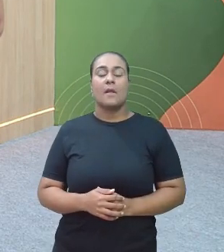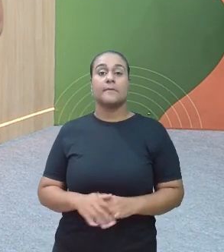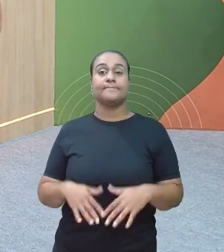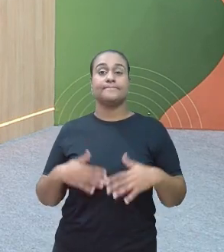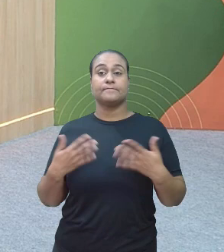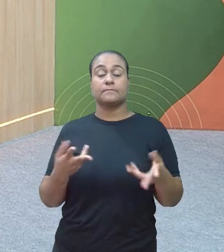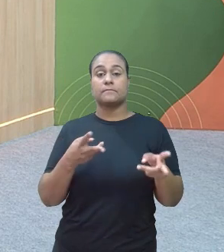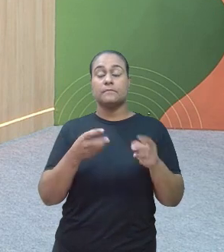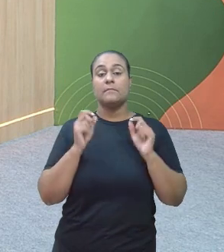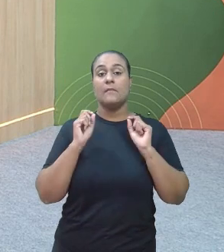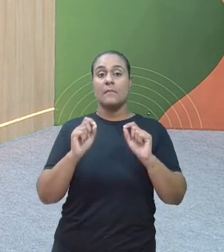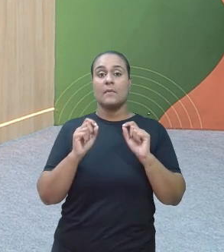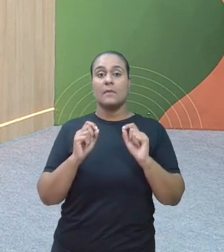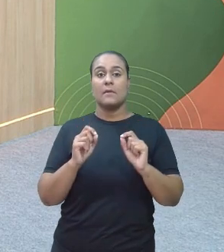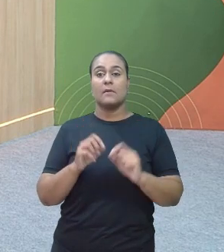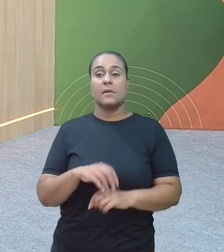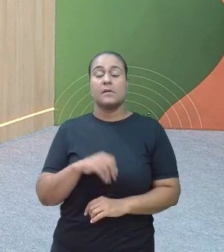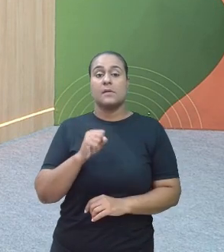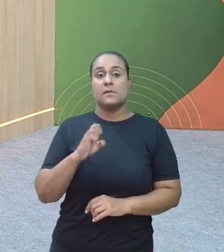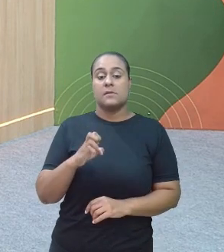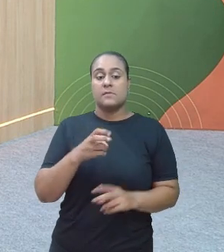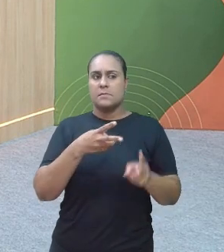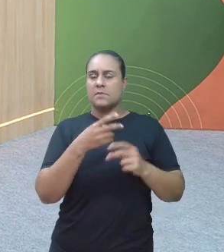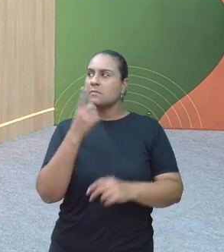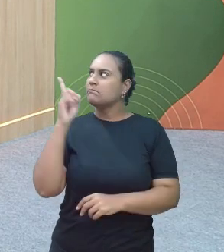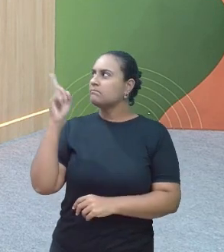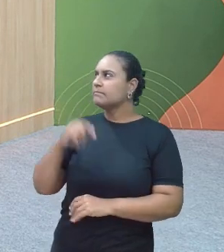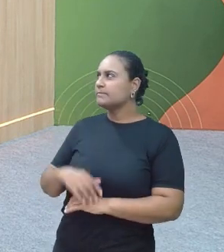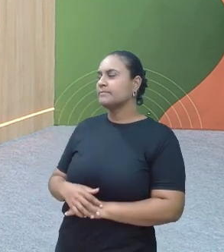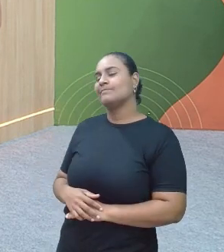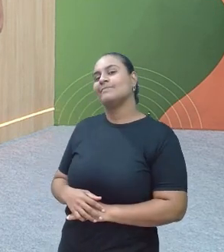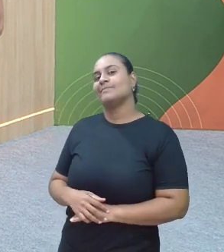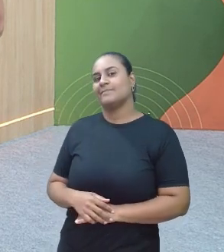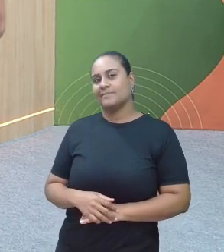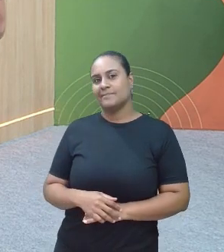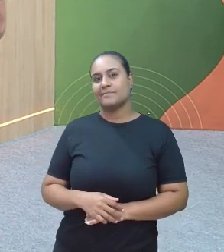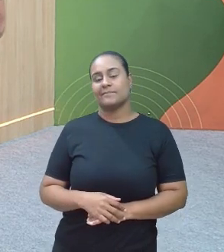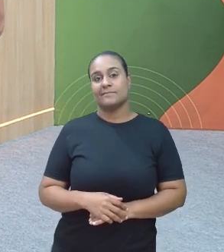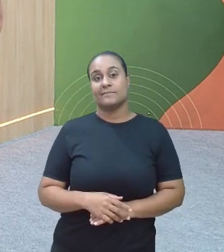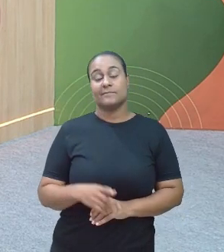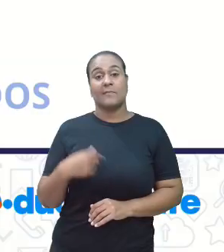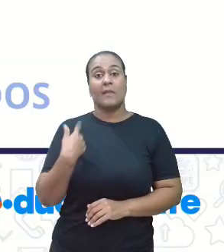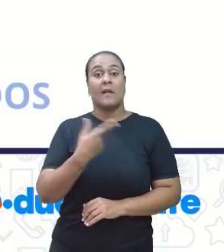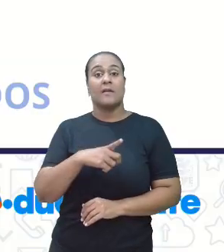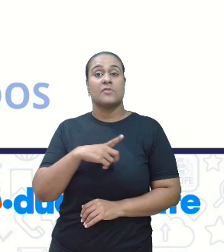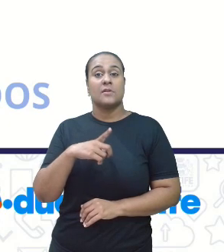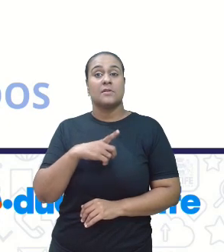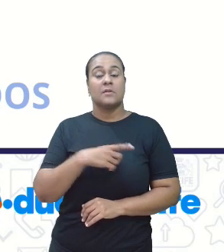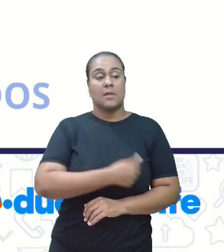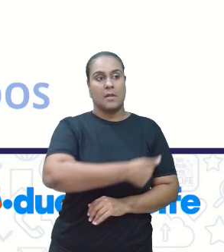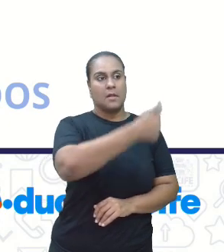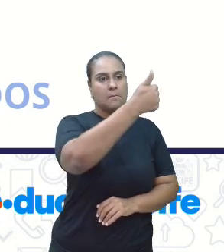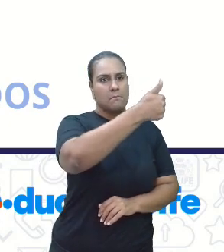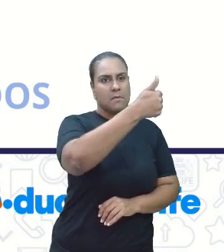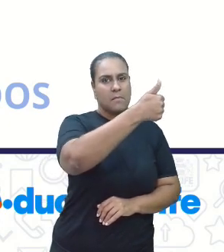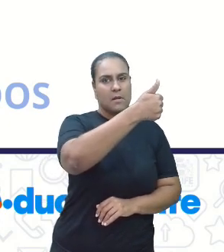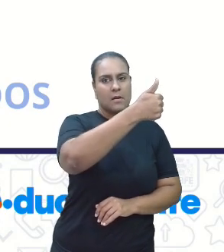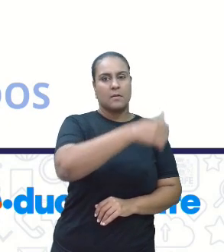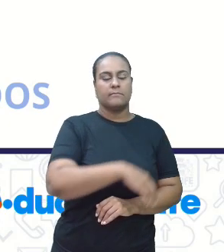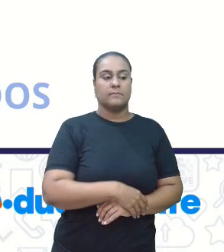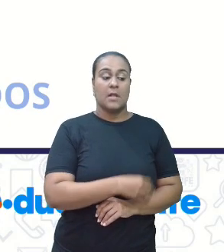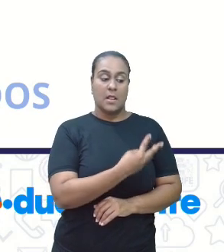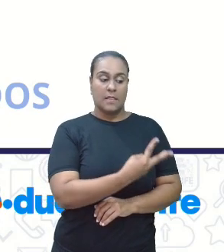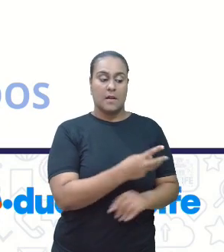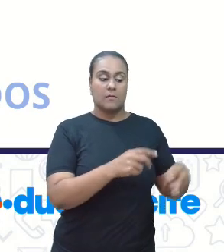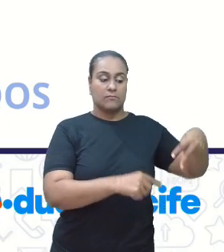o que eu percebi aqui, se você notar, é que quando a gente tem ali, ó, primeira posição 3